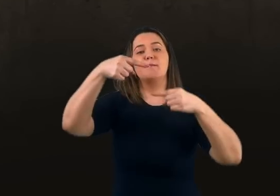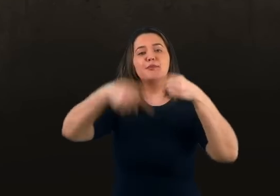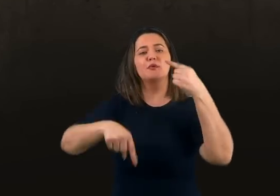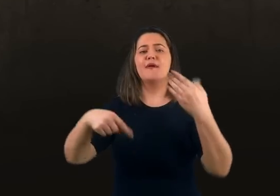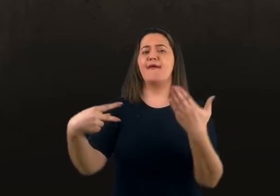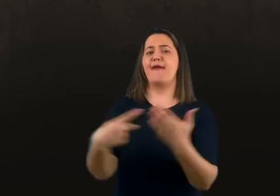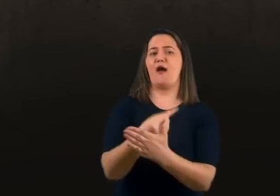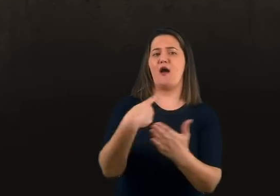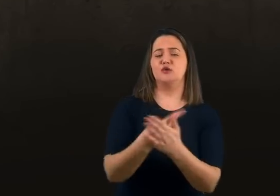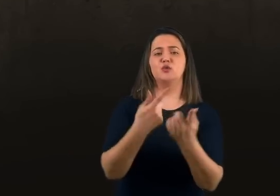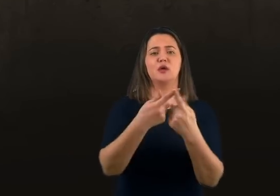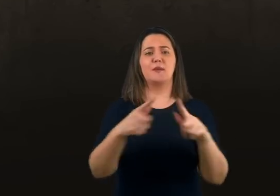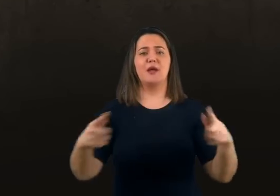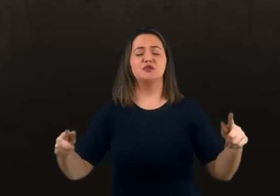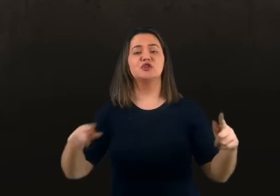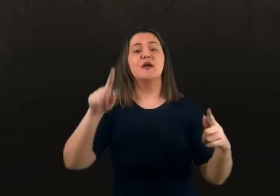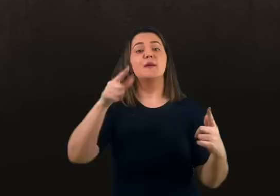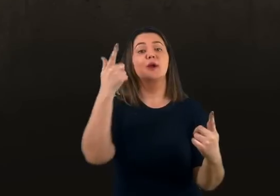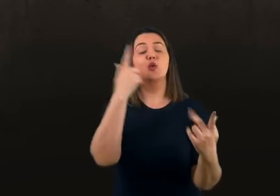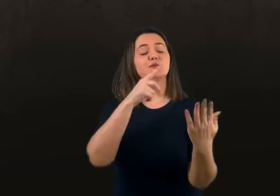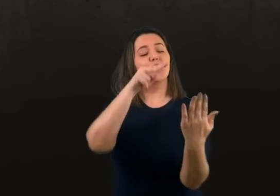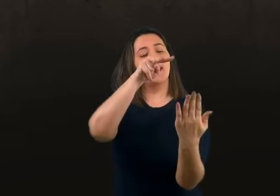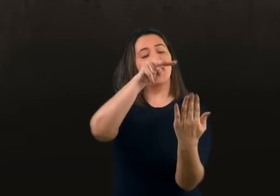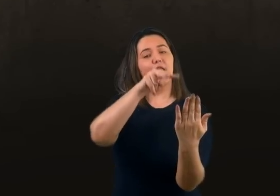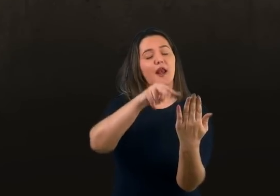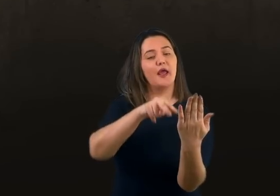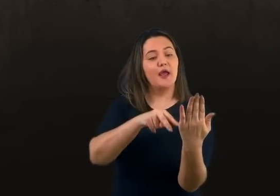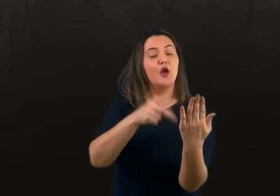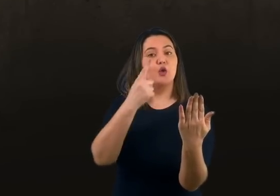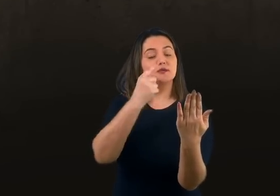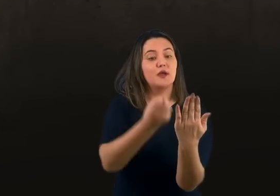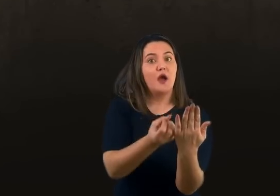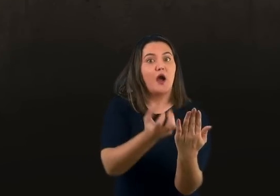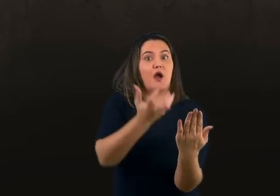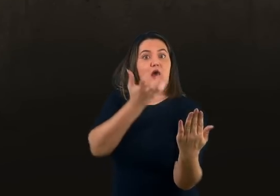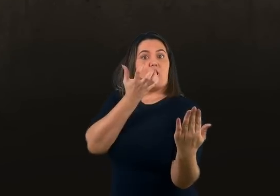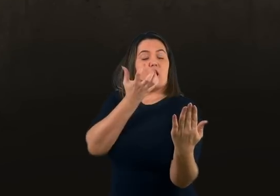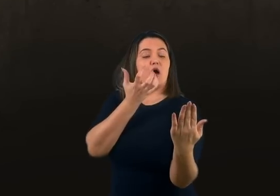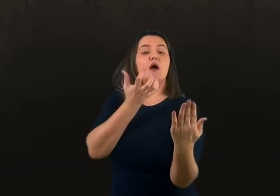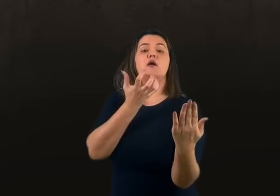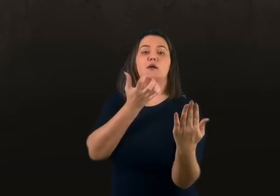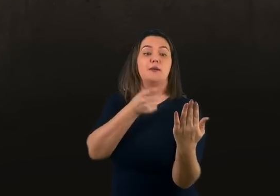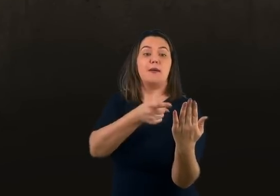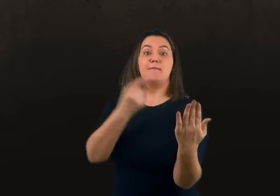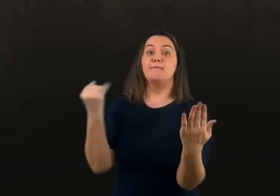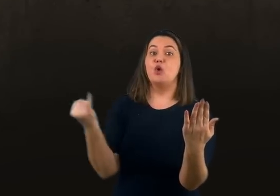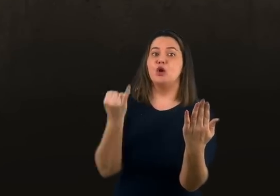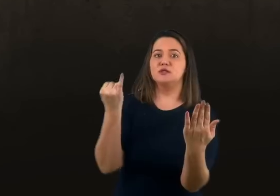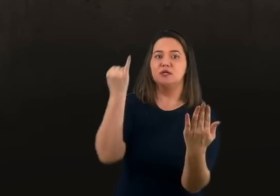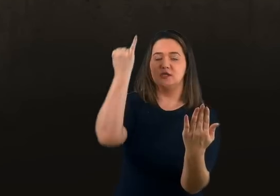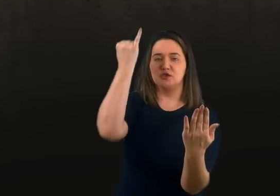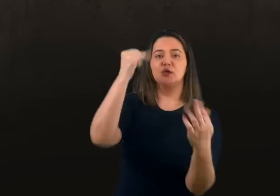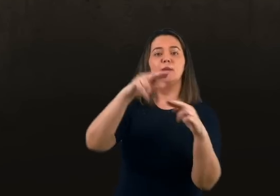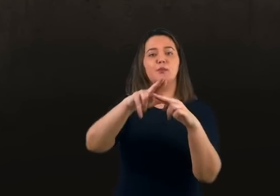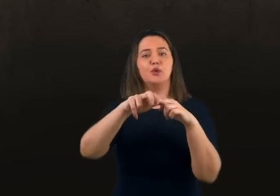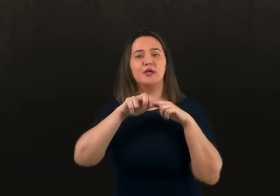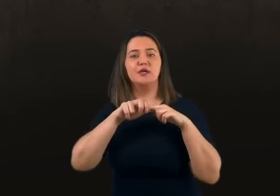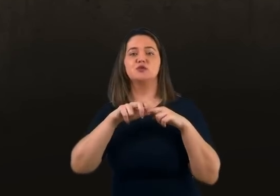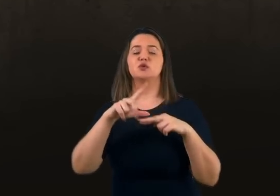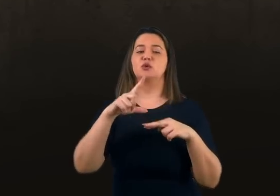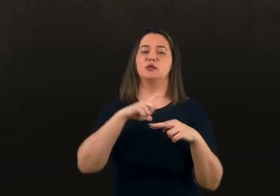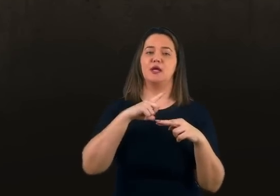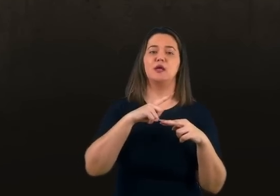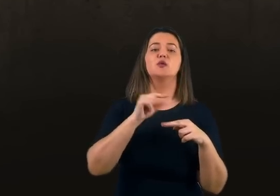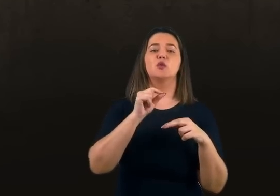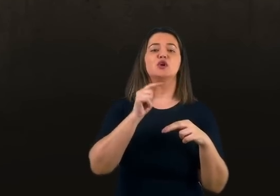para aumentar a impotência textual e, no caso de ambos, os gêneros em 2 ou mais predicados se